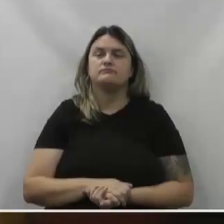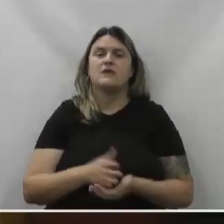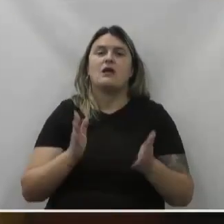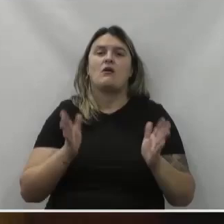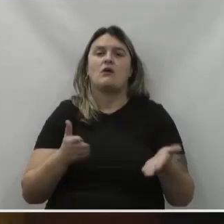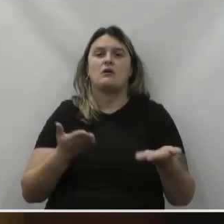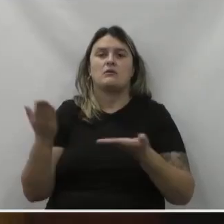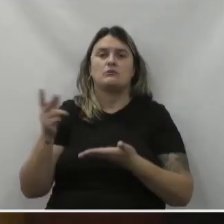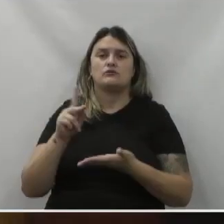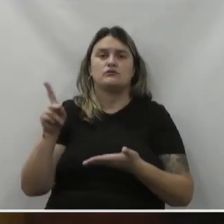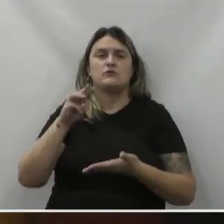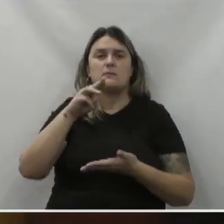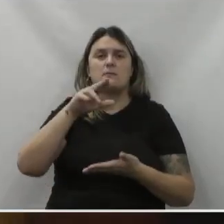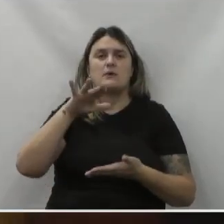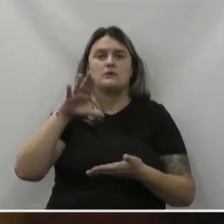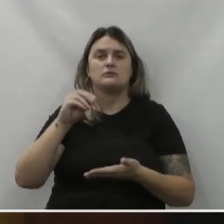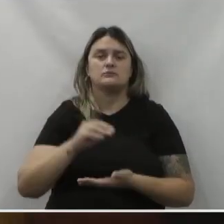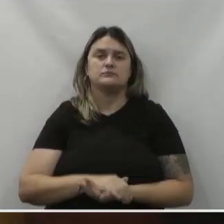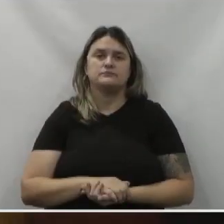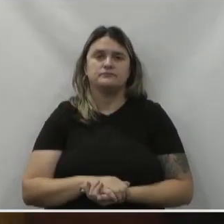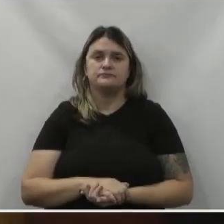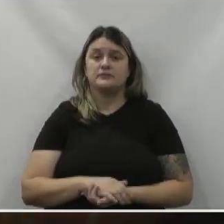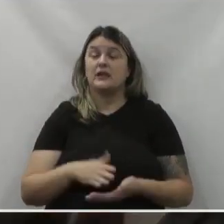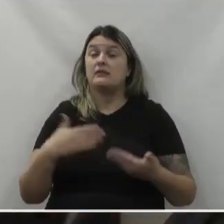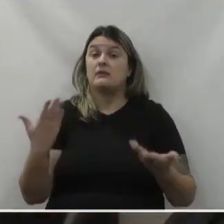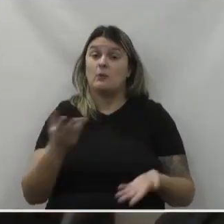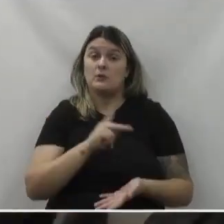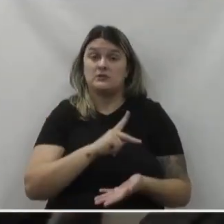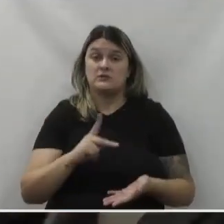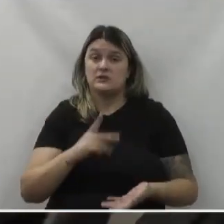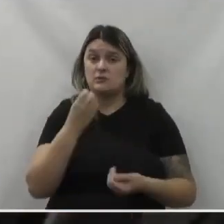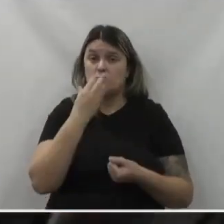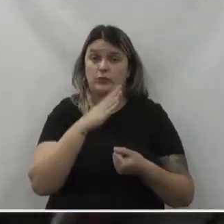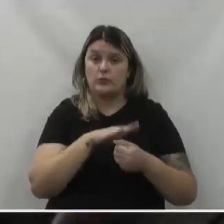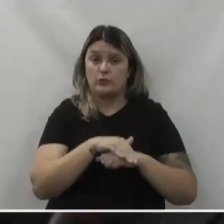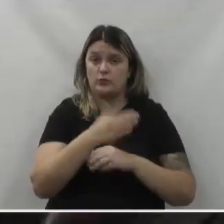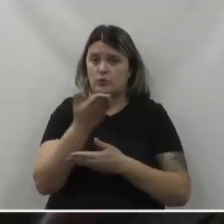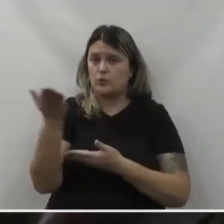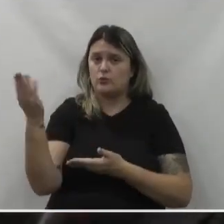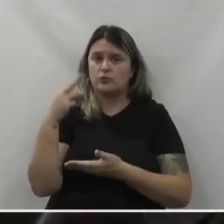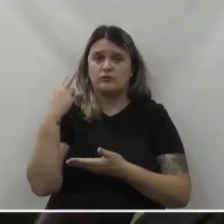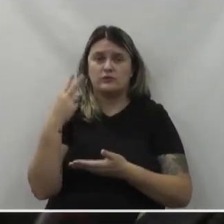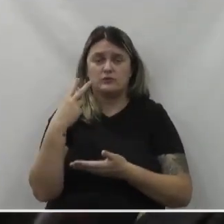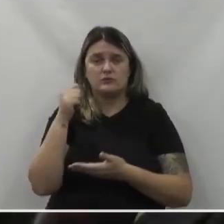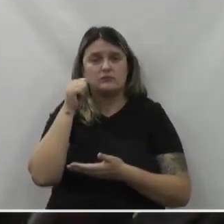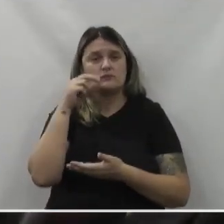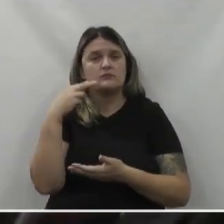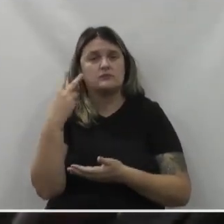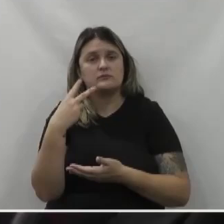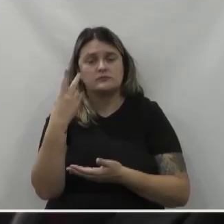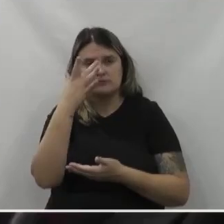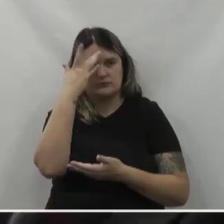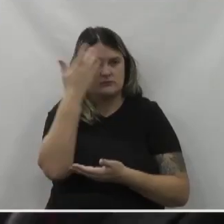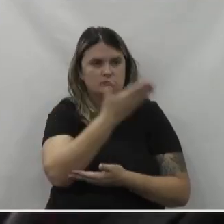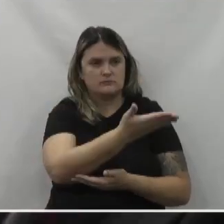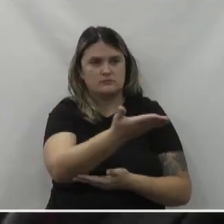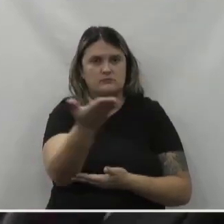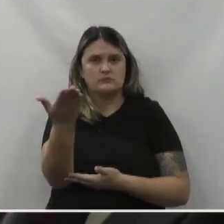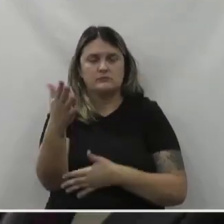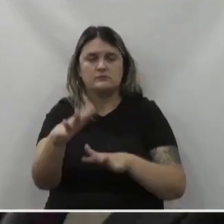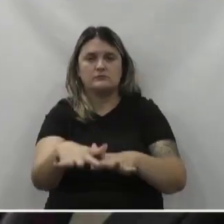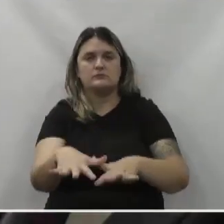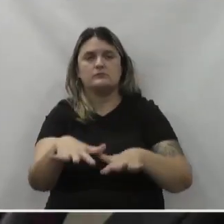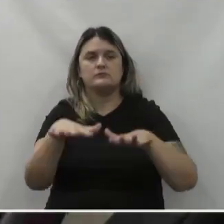palavra, professor Márcio Tzik. Senhor presidente, boa noite. Demais membros da mesa diretora, caros colegas e